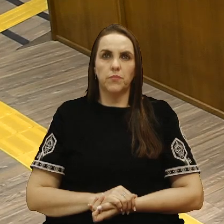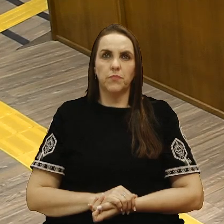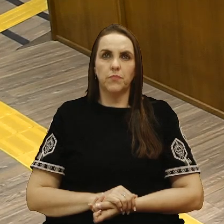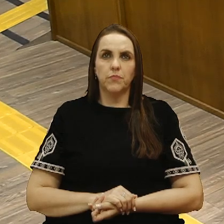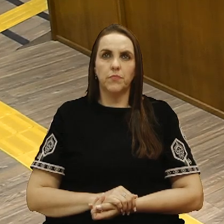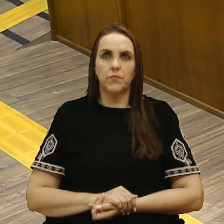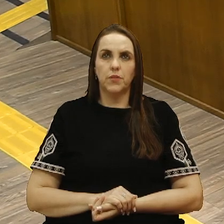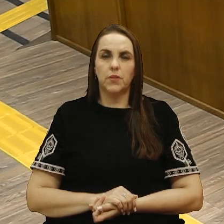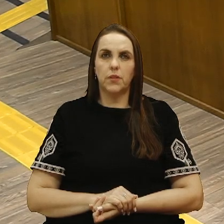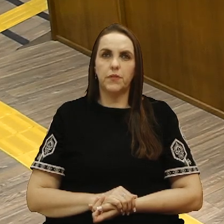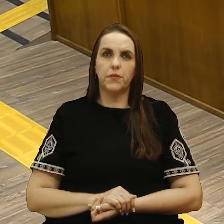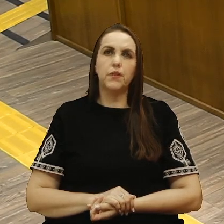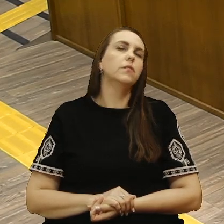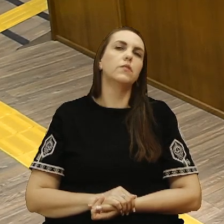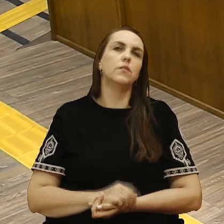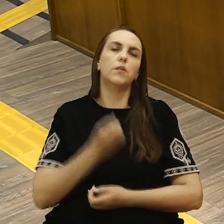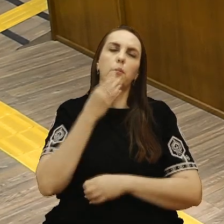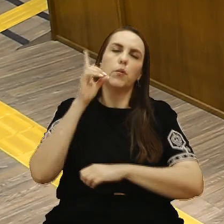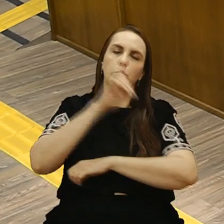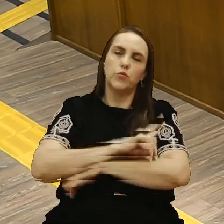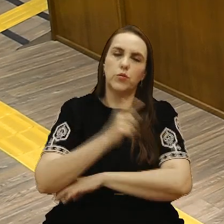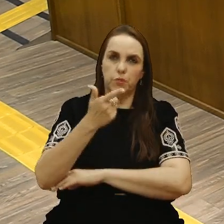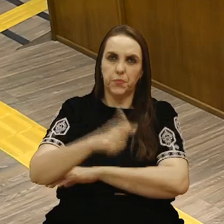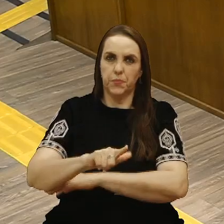Bom dia, novamente,